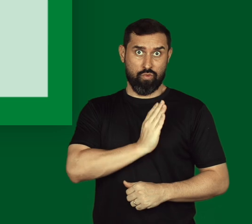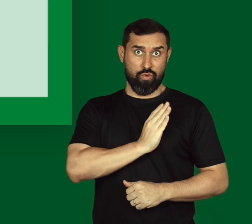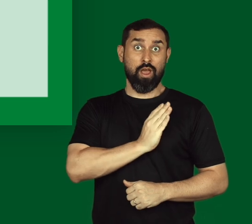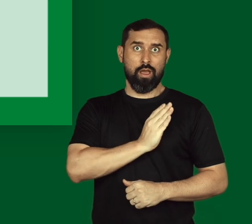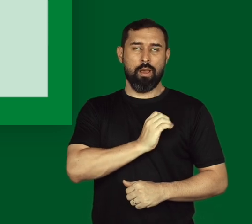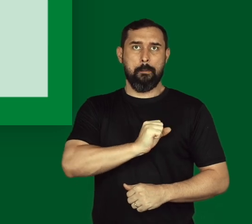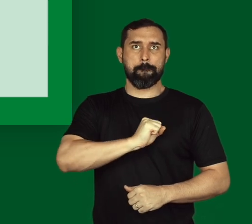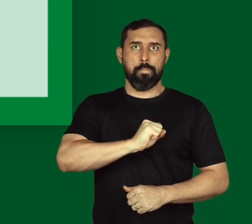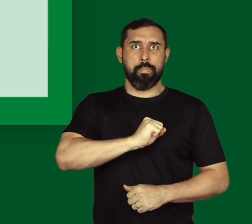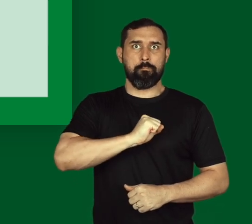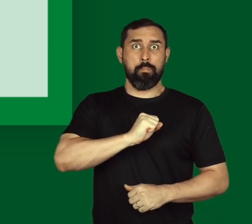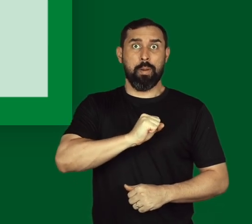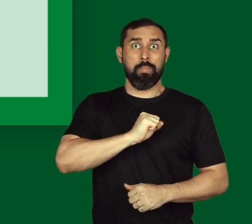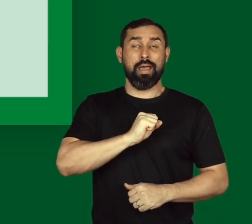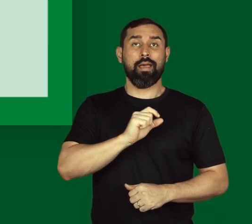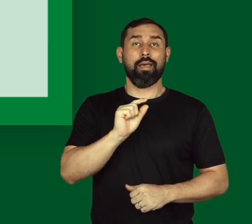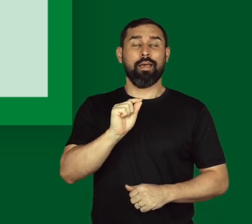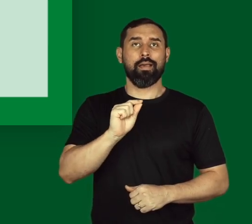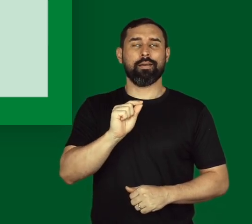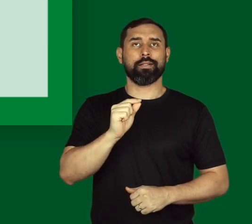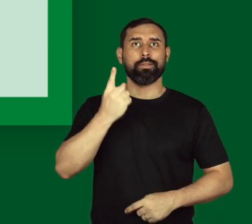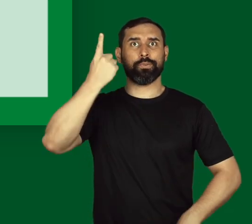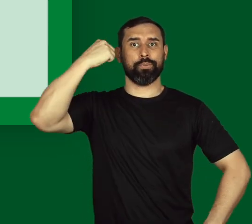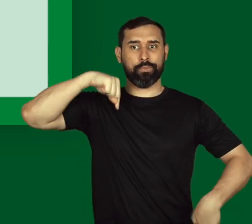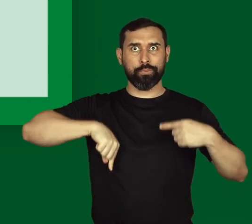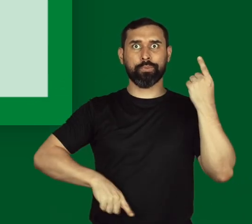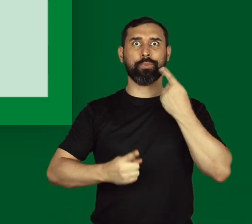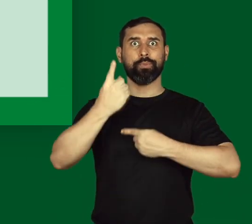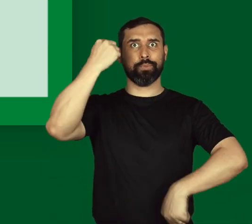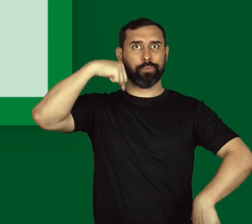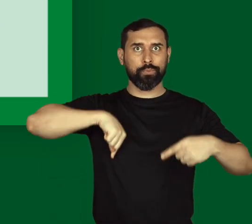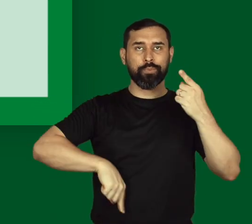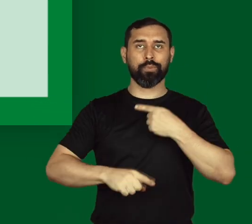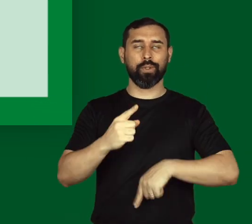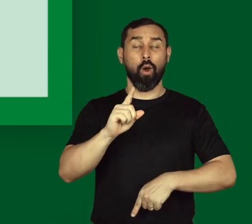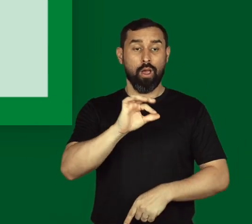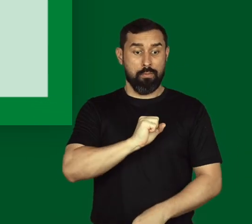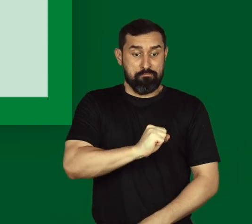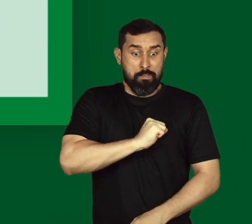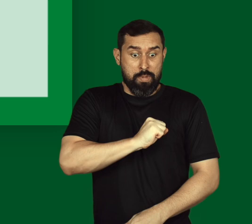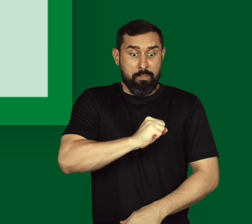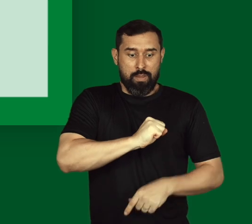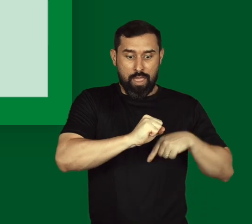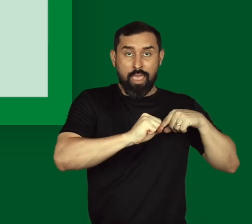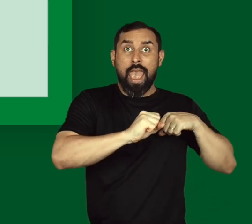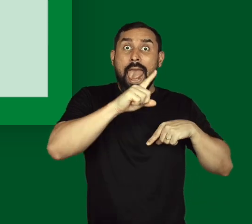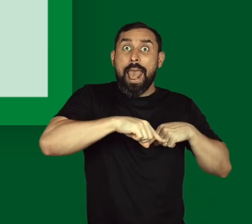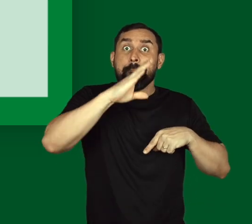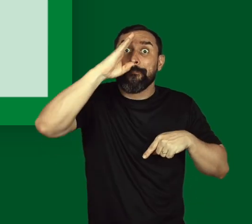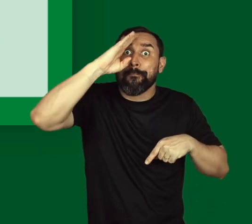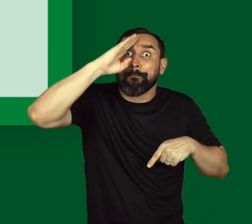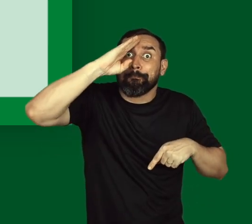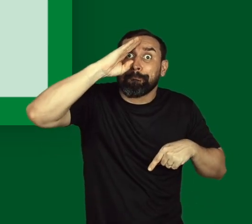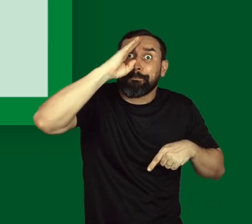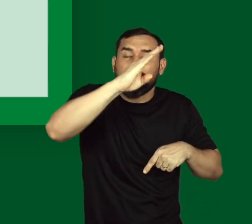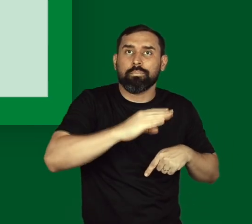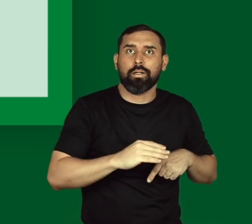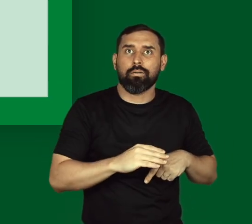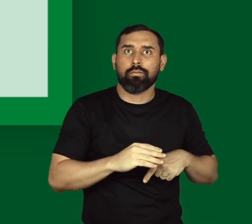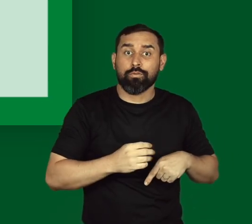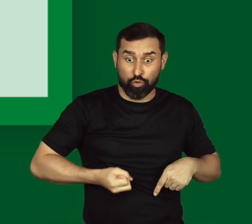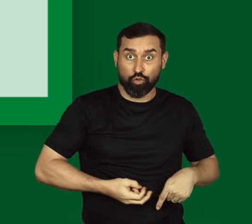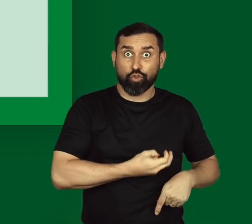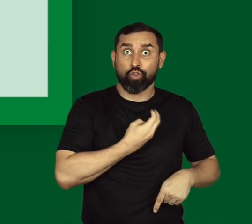uma contratilidade diminuída, você tem uma taquicardia acentuada. Lembrar que a taquicardia é o sinal do choque que